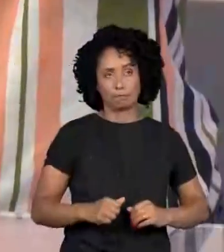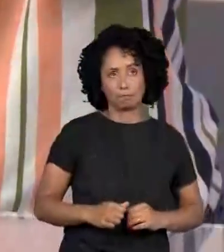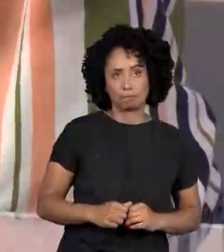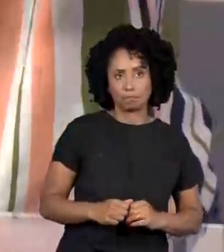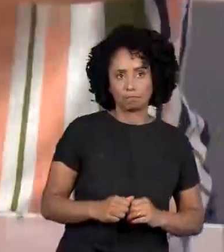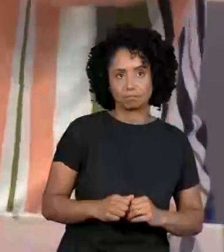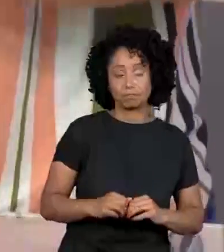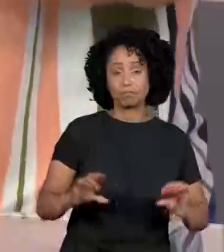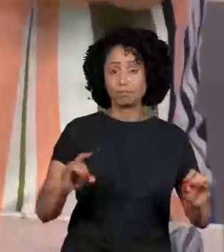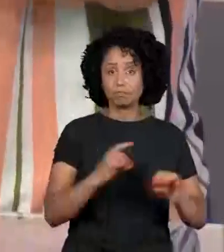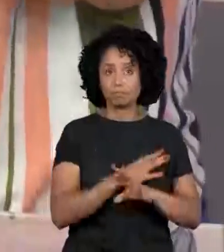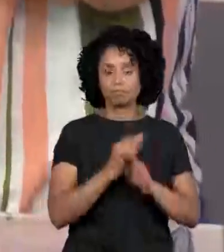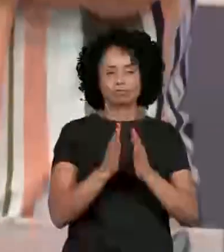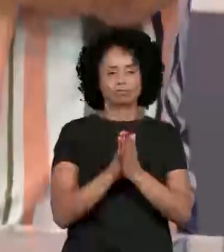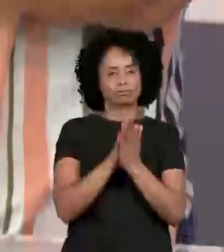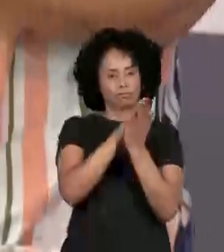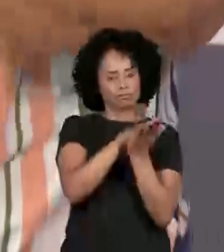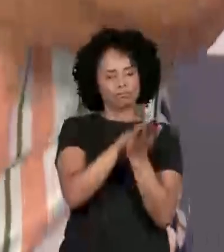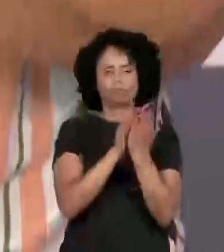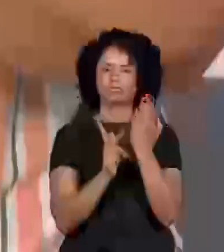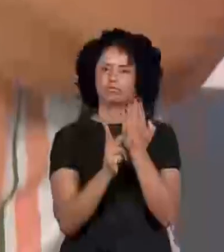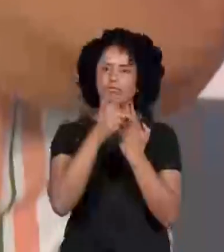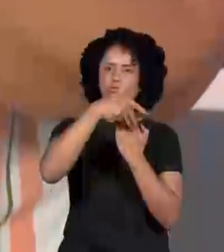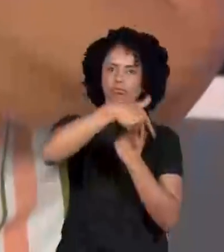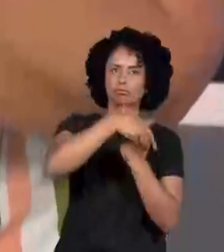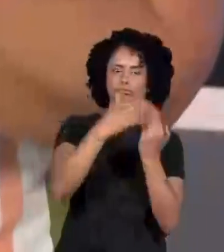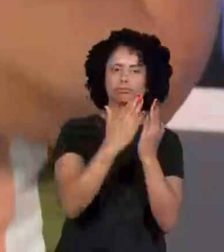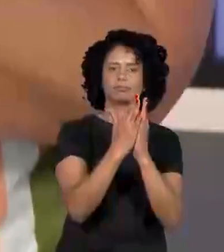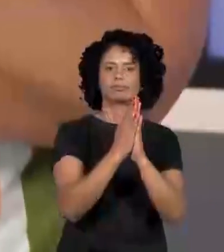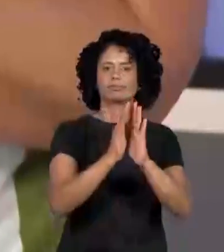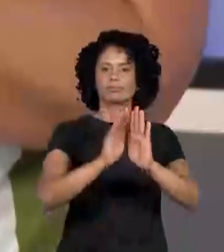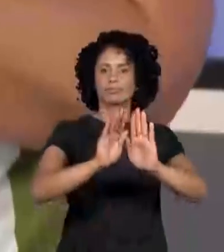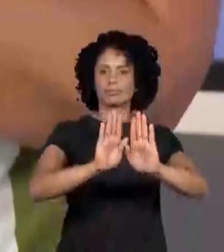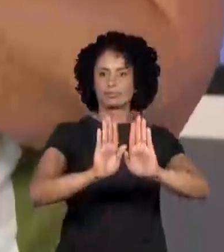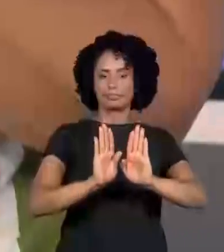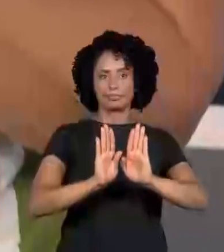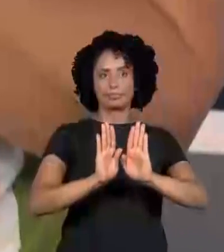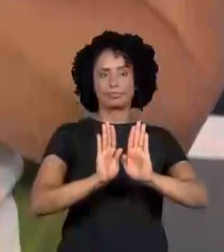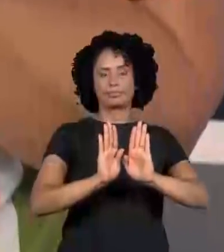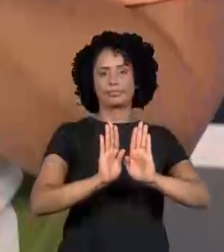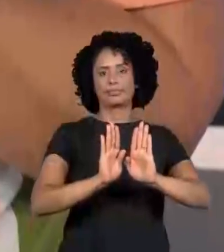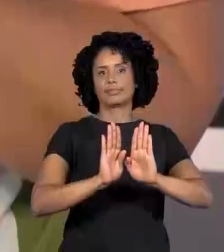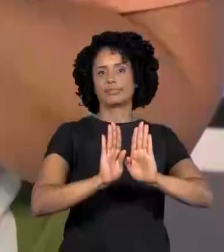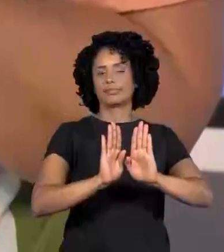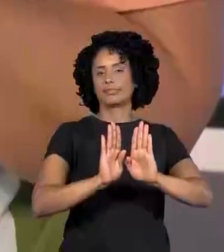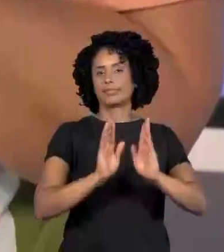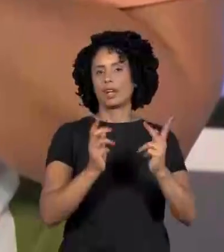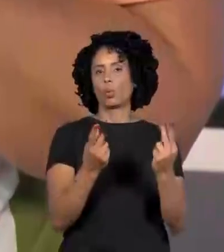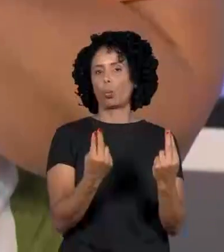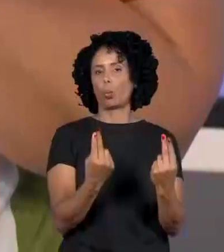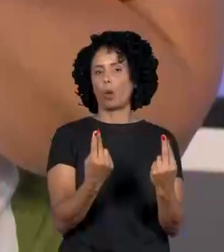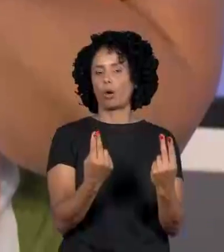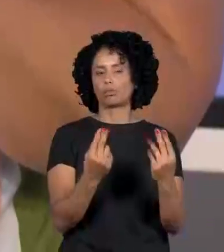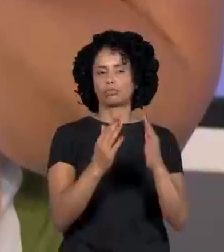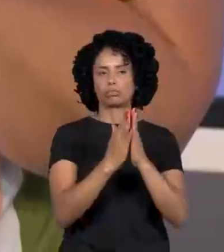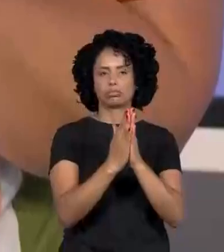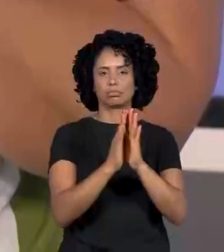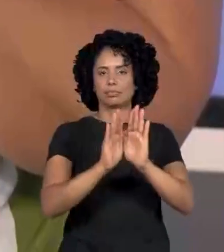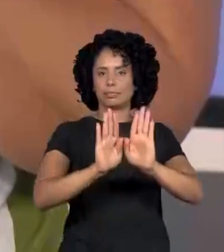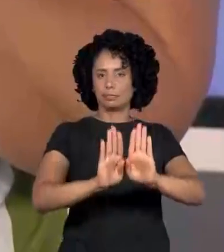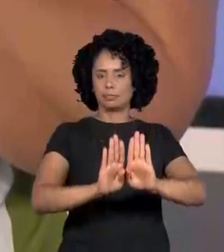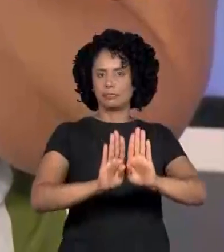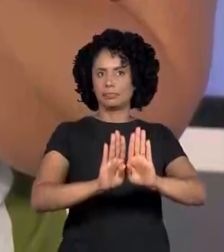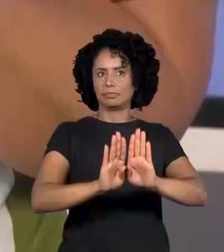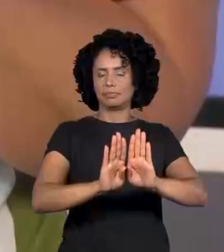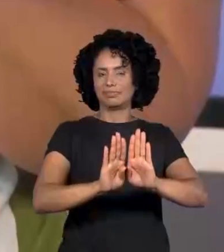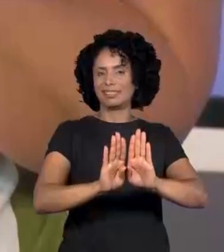E eu vou obter uma imagem simétrica. Olha só. Então, essa aqui é